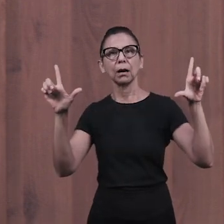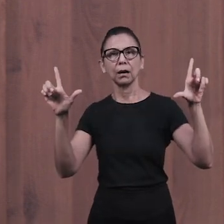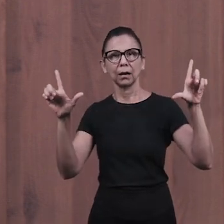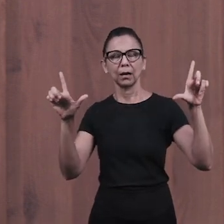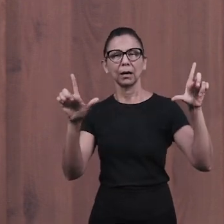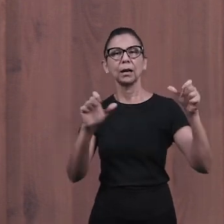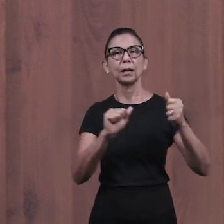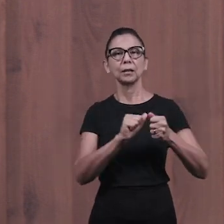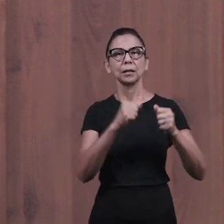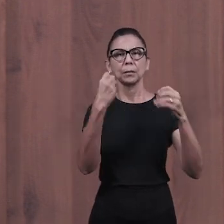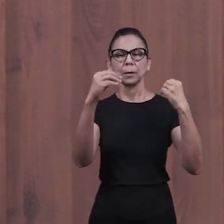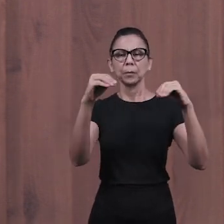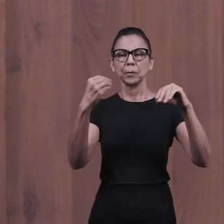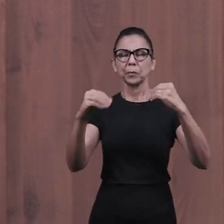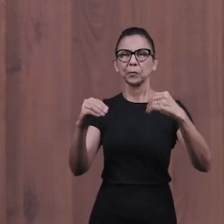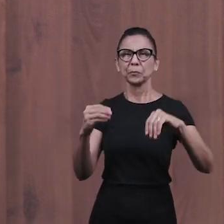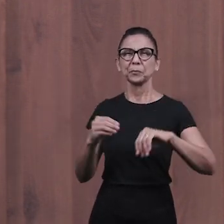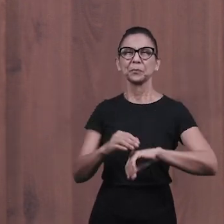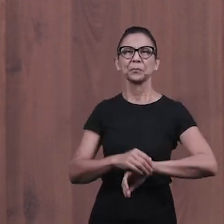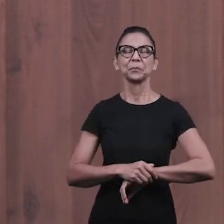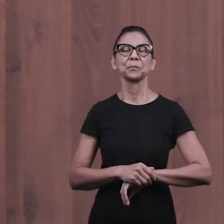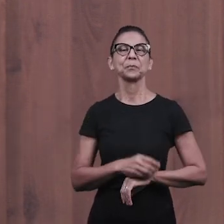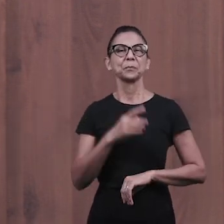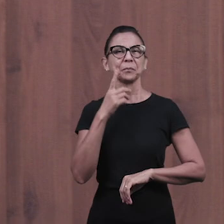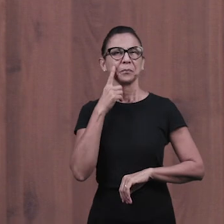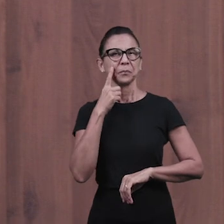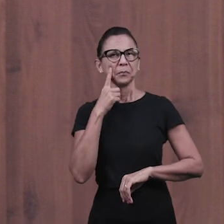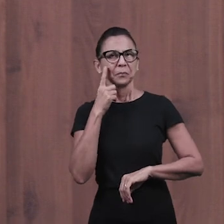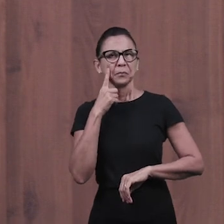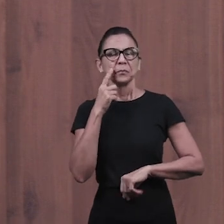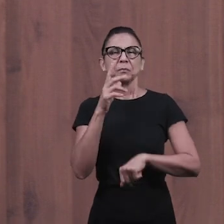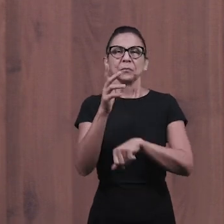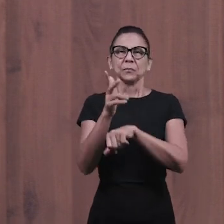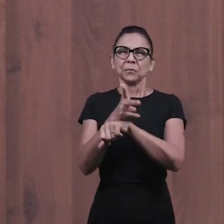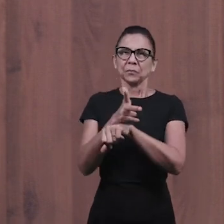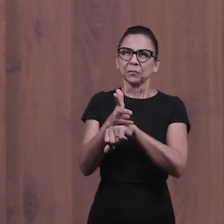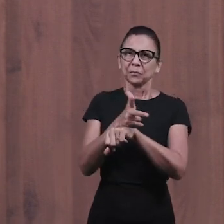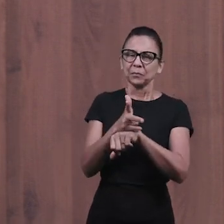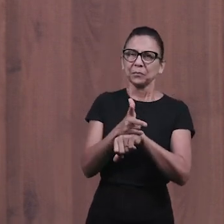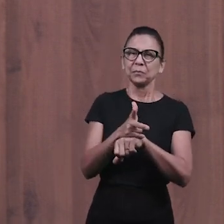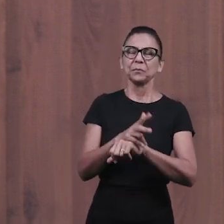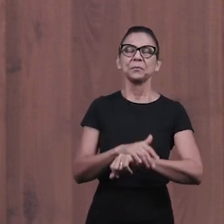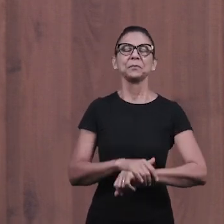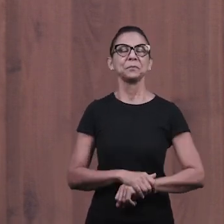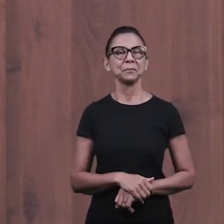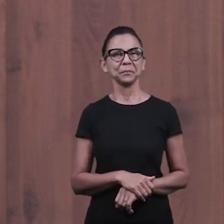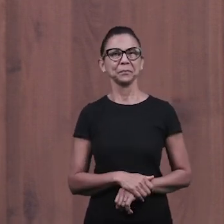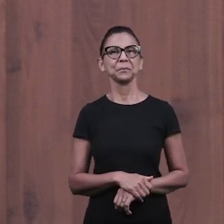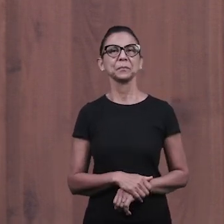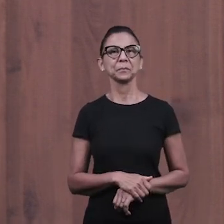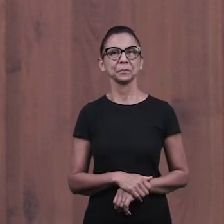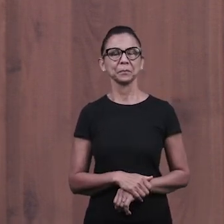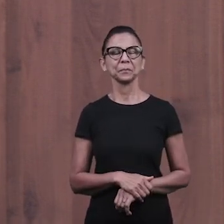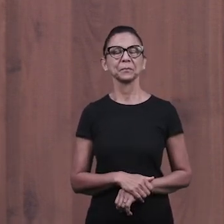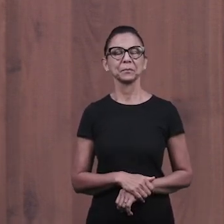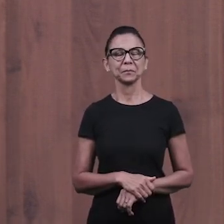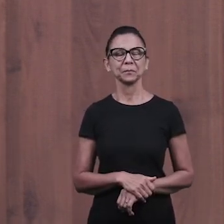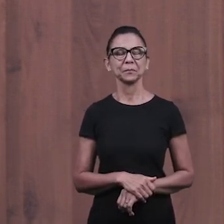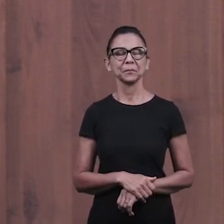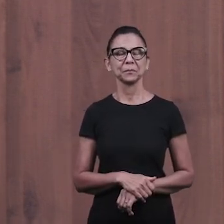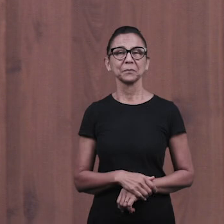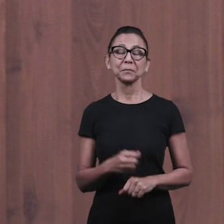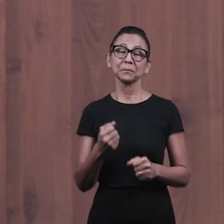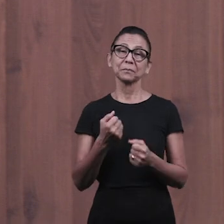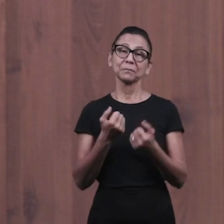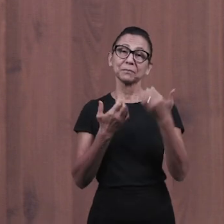porque estão sendo publicados, onde você vai ver ali a sua apresentação, a apresentação que você enviou pelo vídeo. E